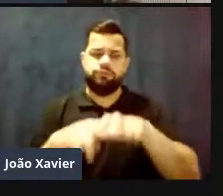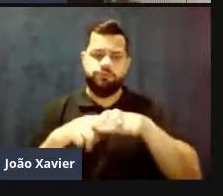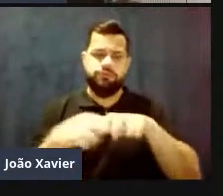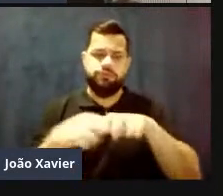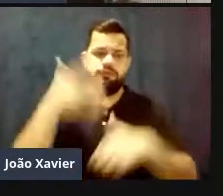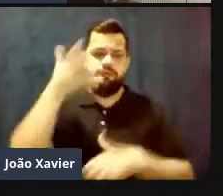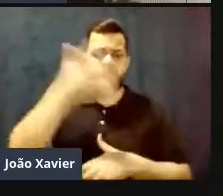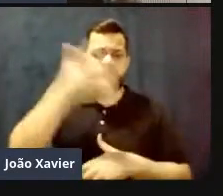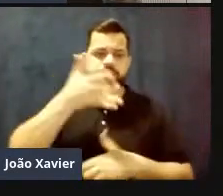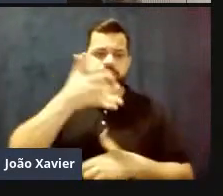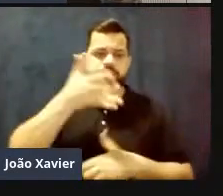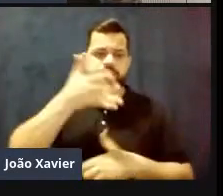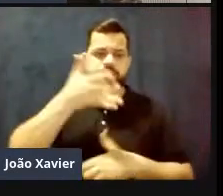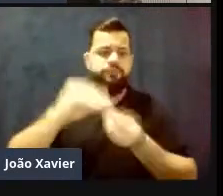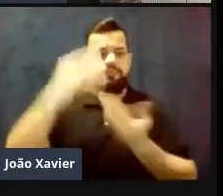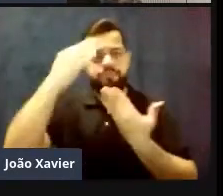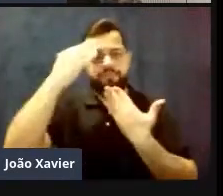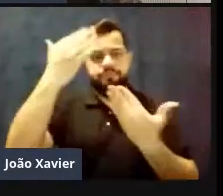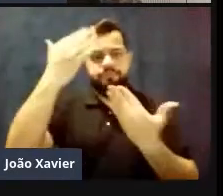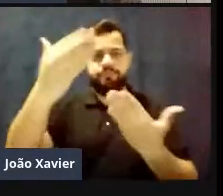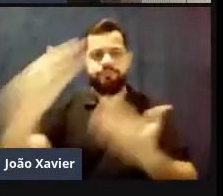eu agradeço.